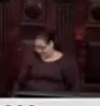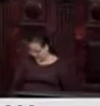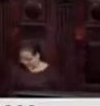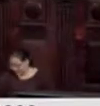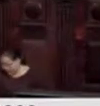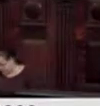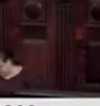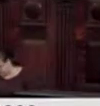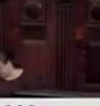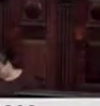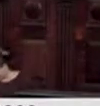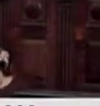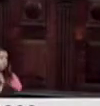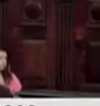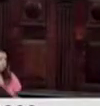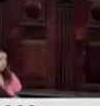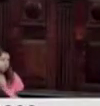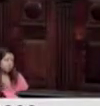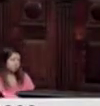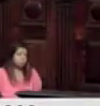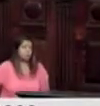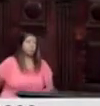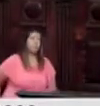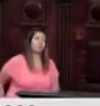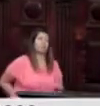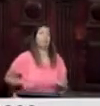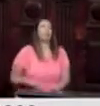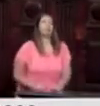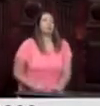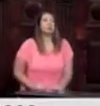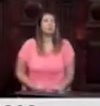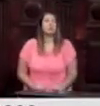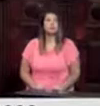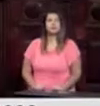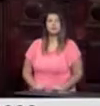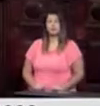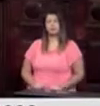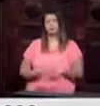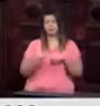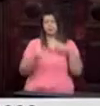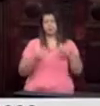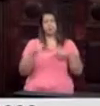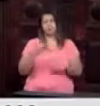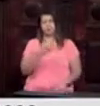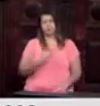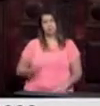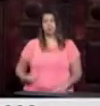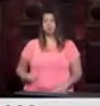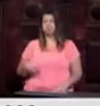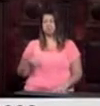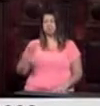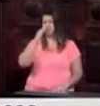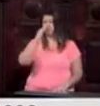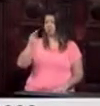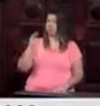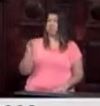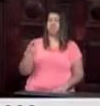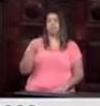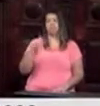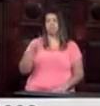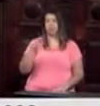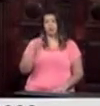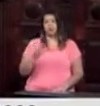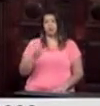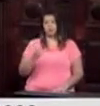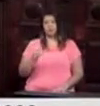Sabe o que significa? O servidor público do Rio de Janeiro rejeita o governo Pezão. Mas